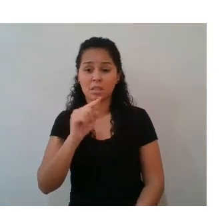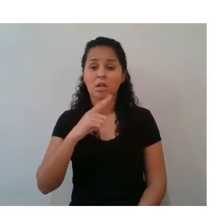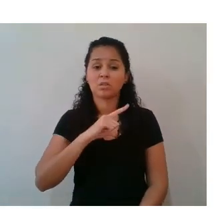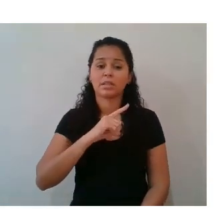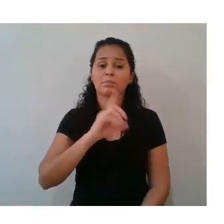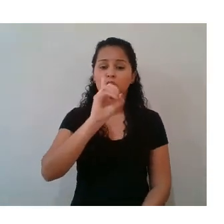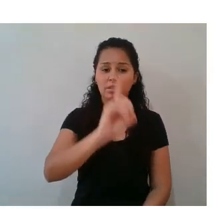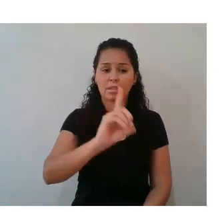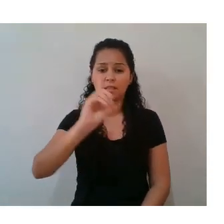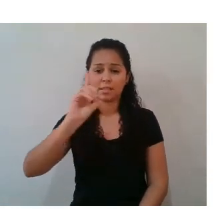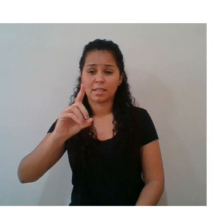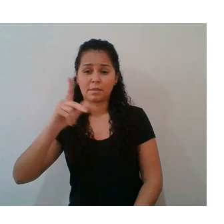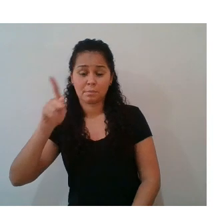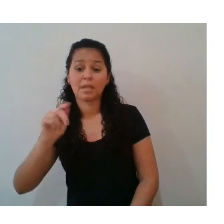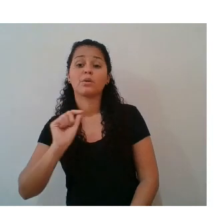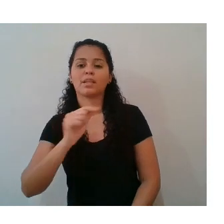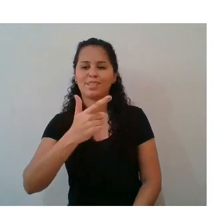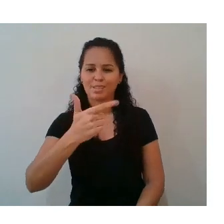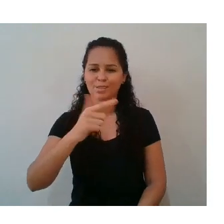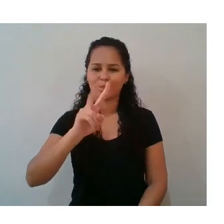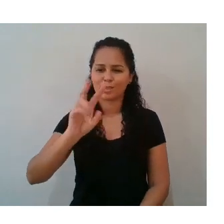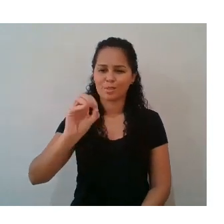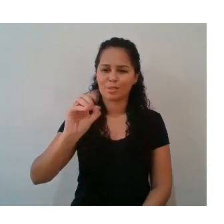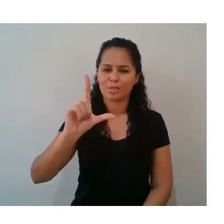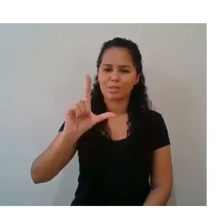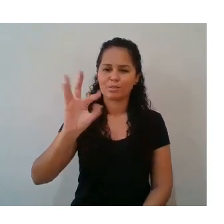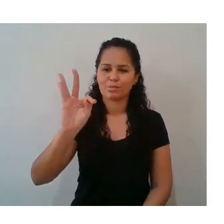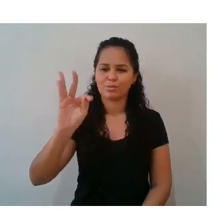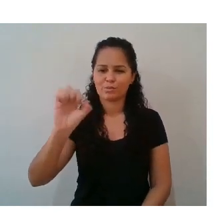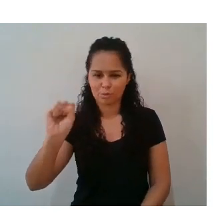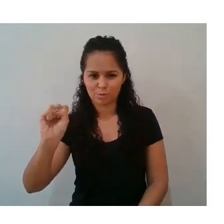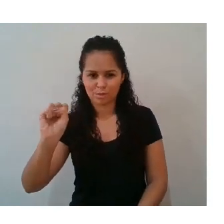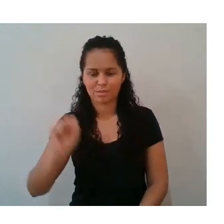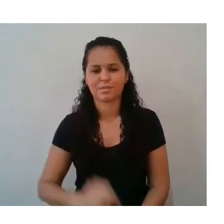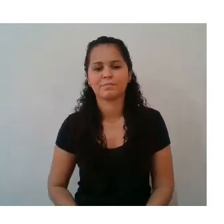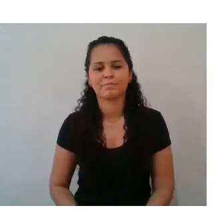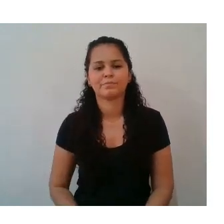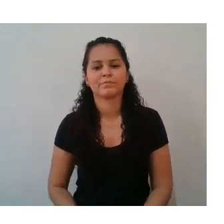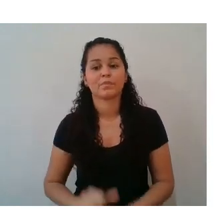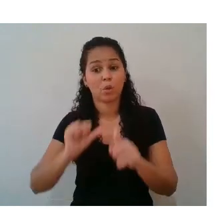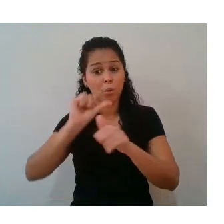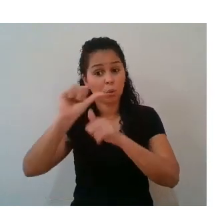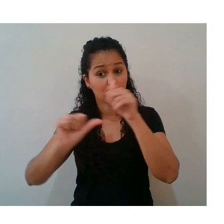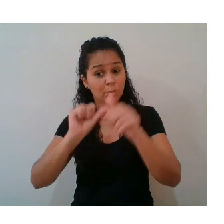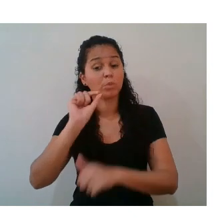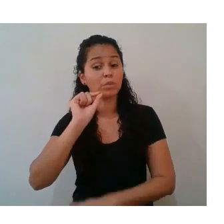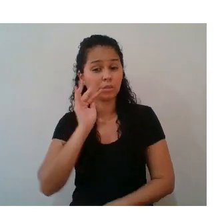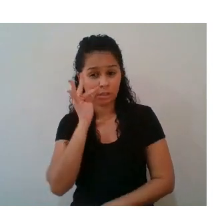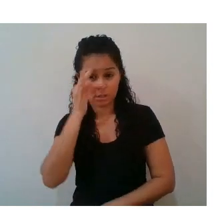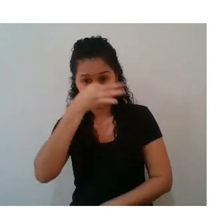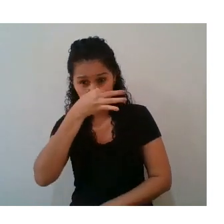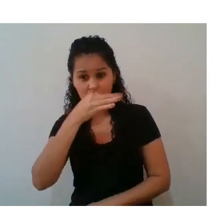aqui temos uma DDP de 12 volts. A mesma coisa para o de baixo. Então, a DDP é a mesma. O que mudam são as